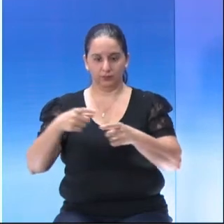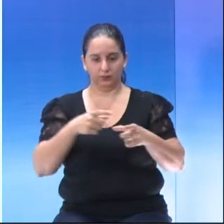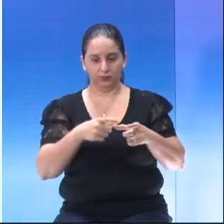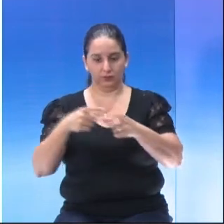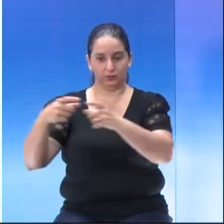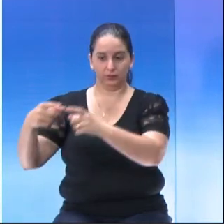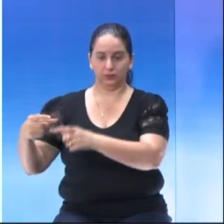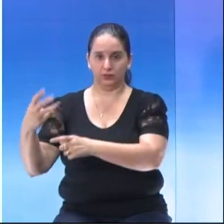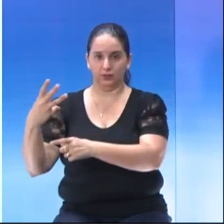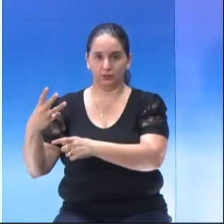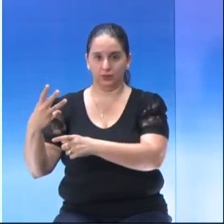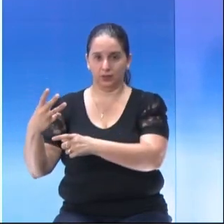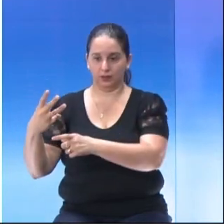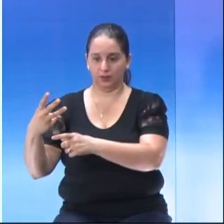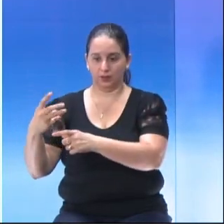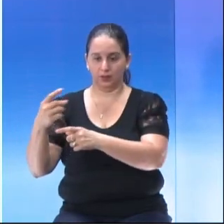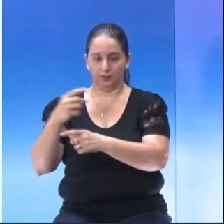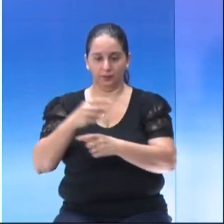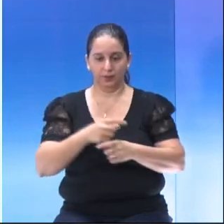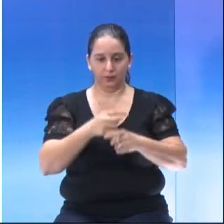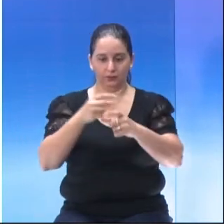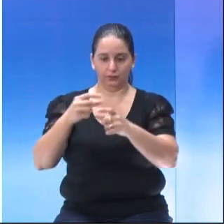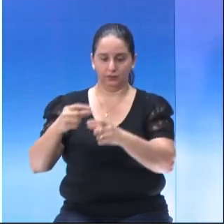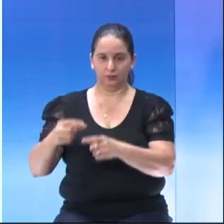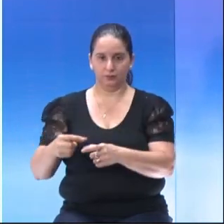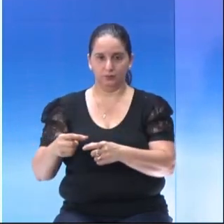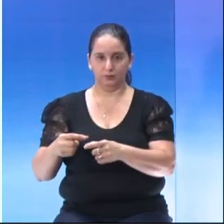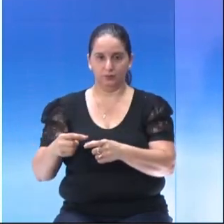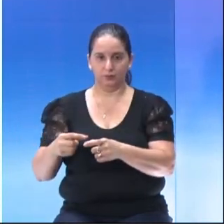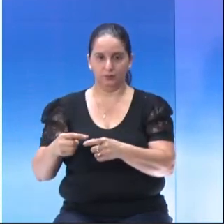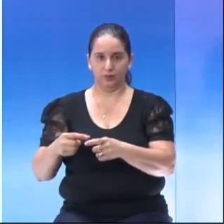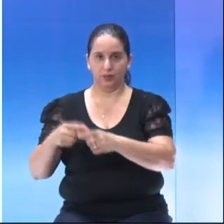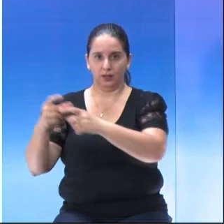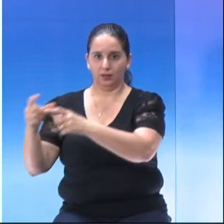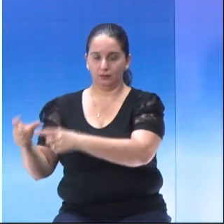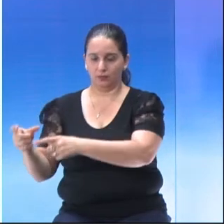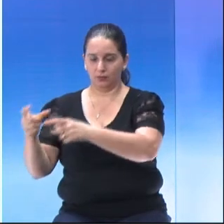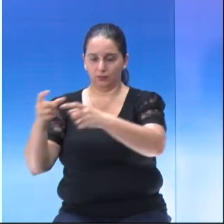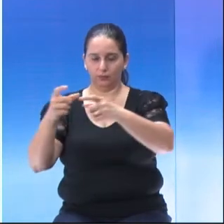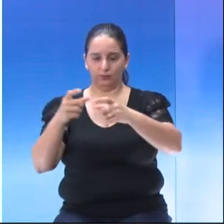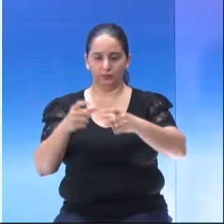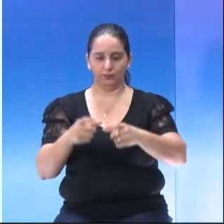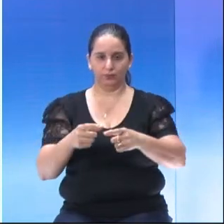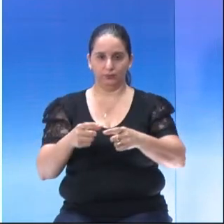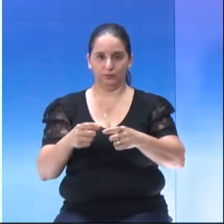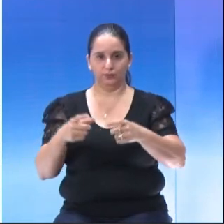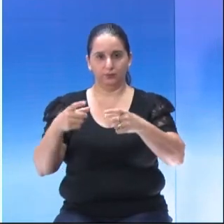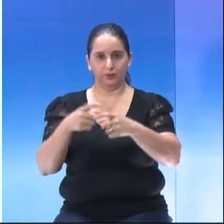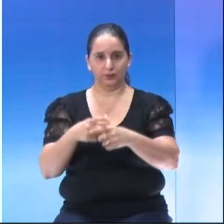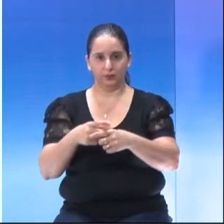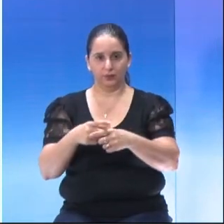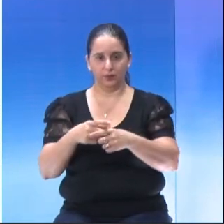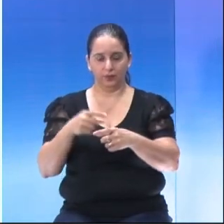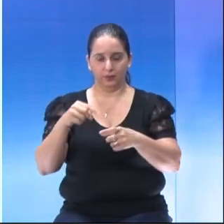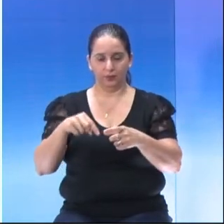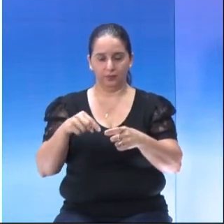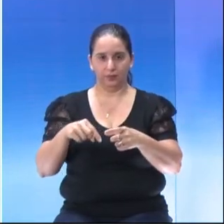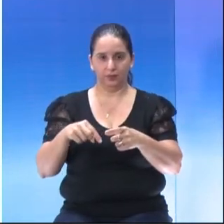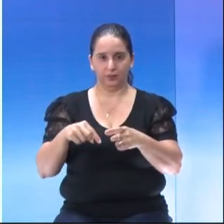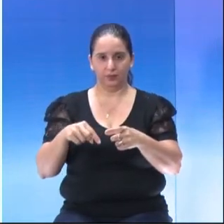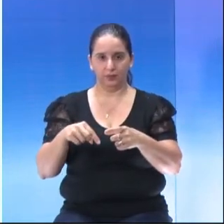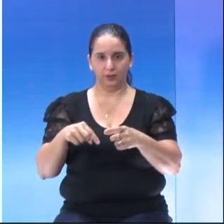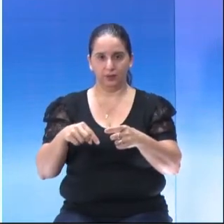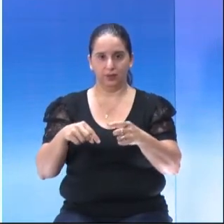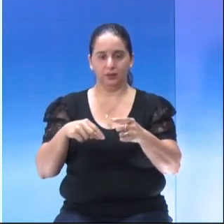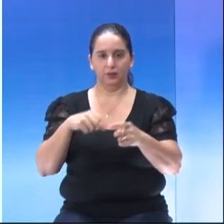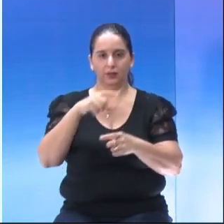menor, boto lá na terceira haste, pego o disco do meio, boto na haste do meio, volto o disco